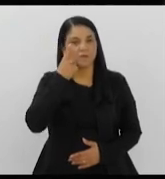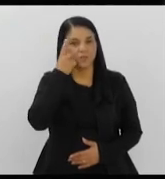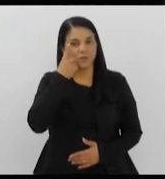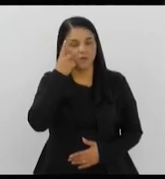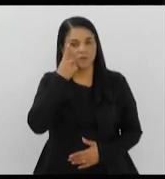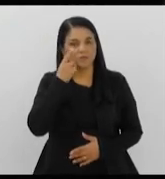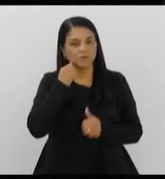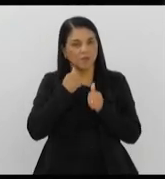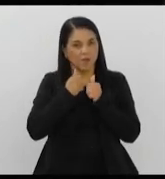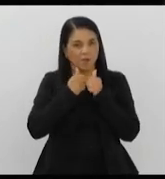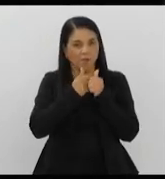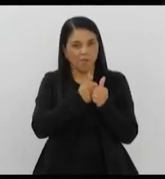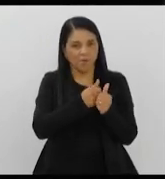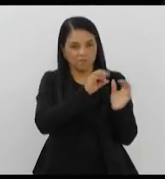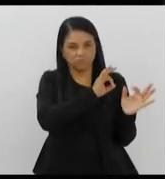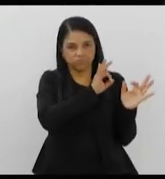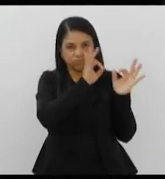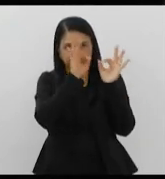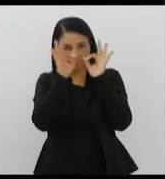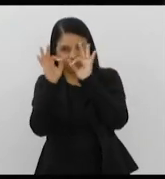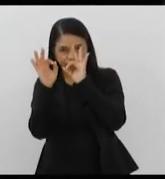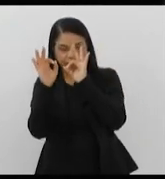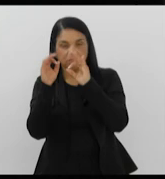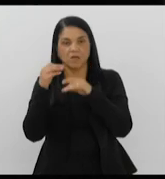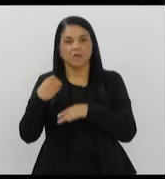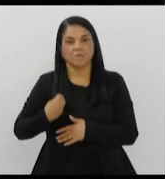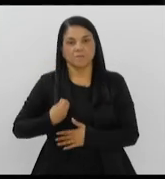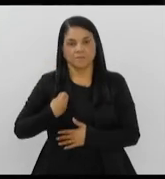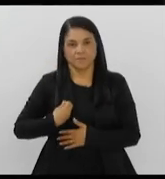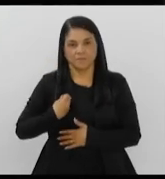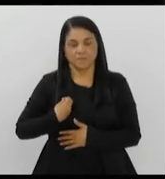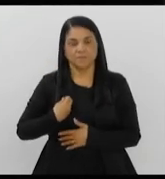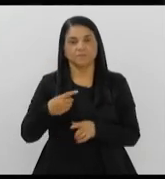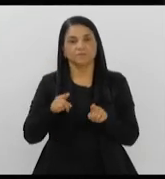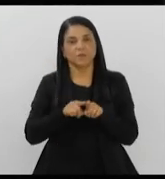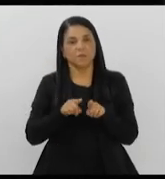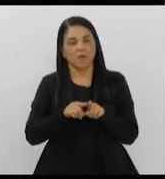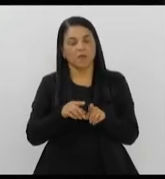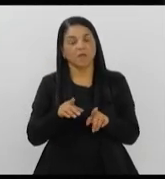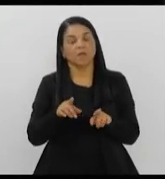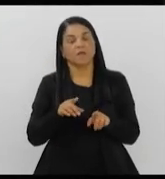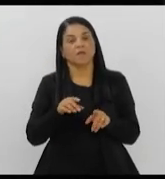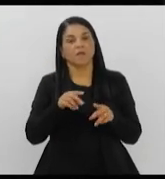acompanham presencialmente ou de forma remota, senhora